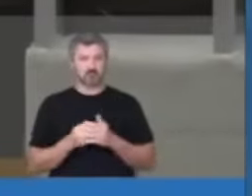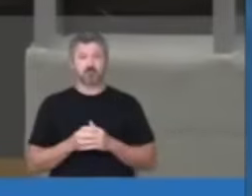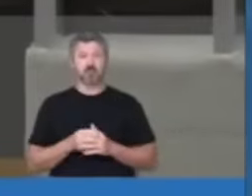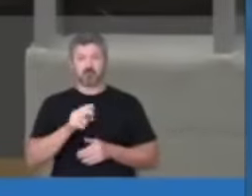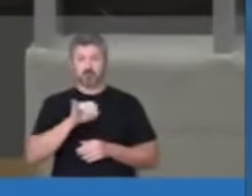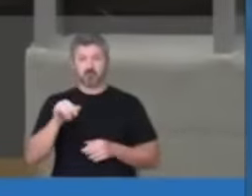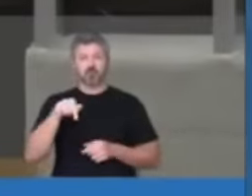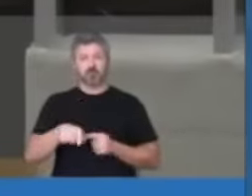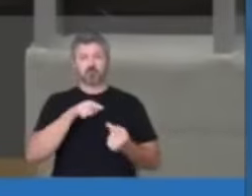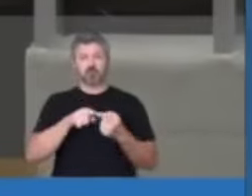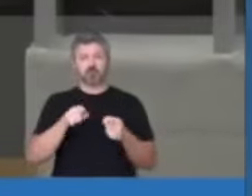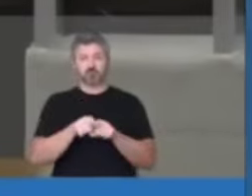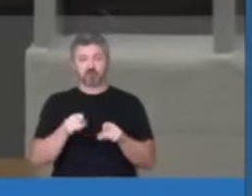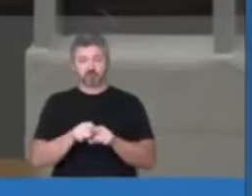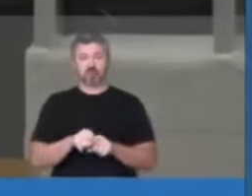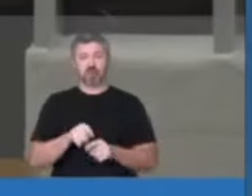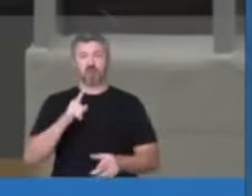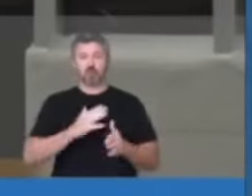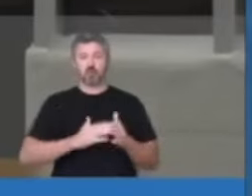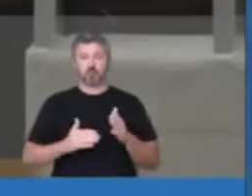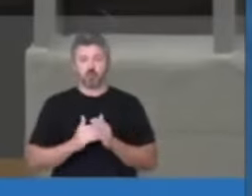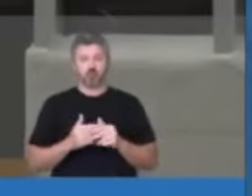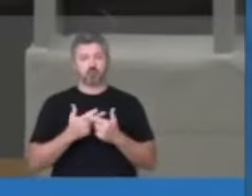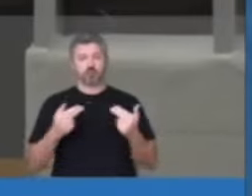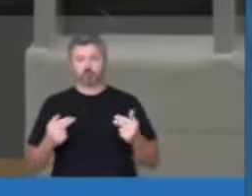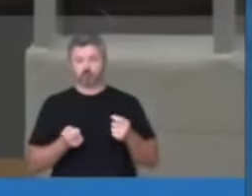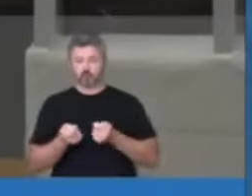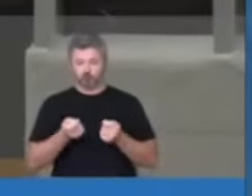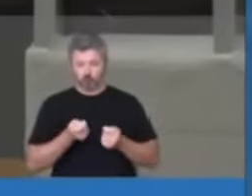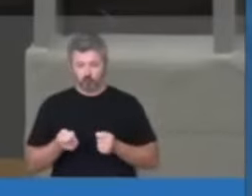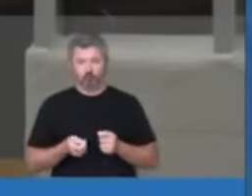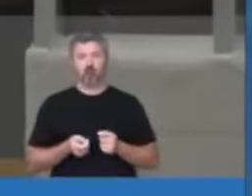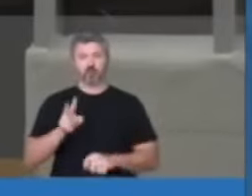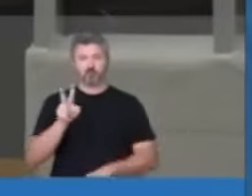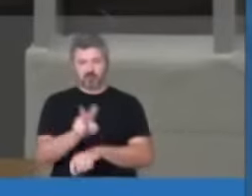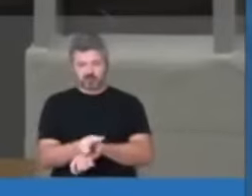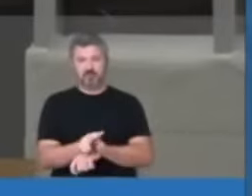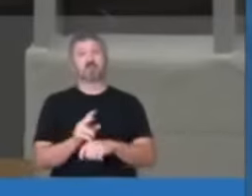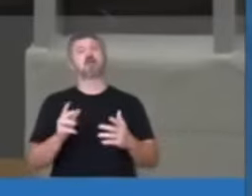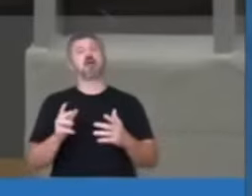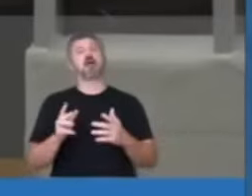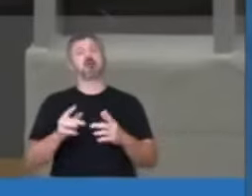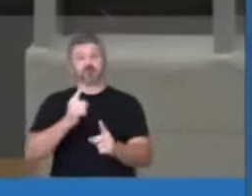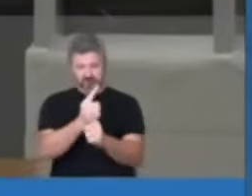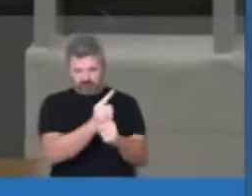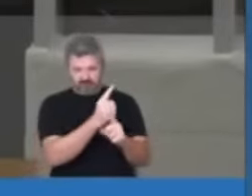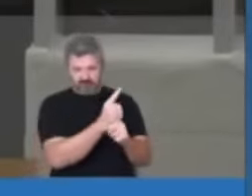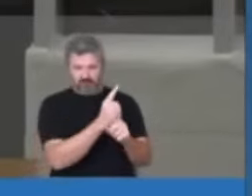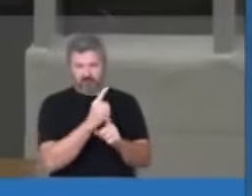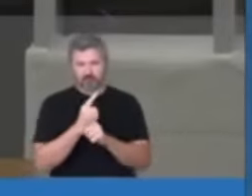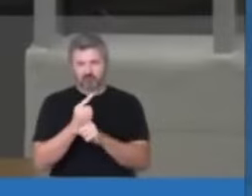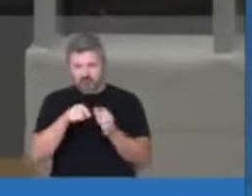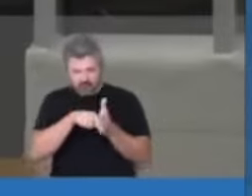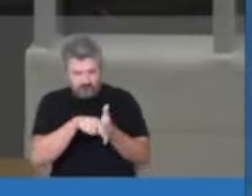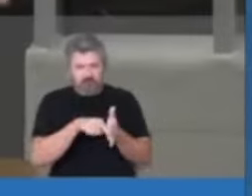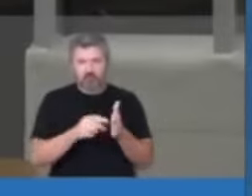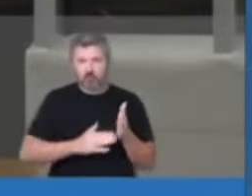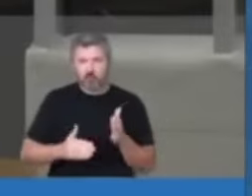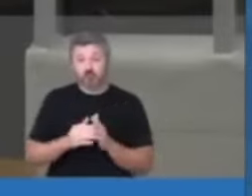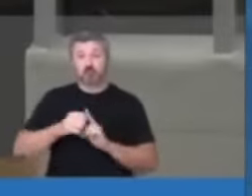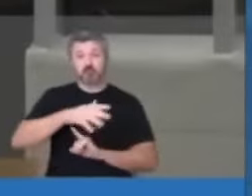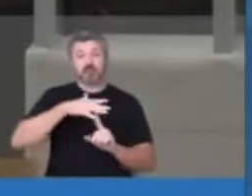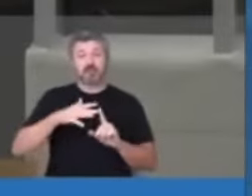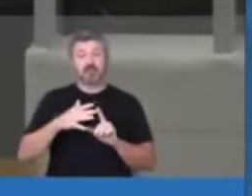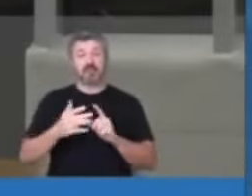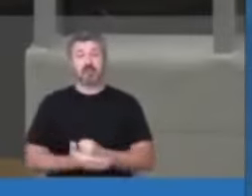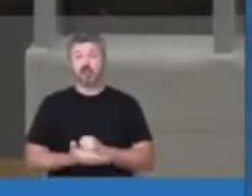nessa linha de a gente realmente ter todos os mecanismos de controle de fiscalização de identificação de apur ação e a sociedade civil Tem que